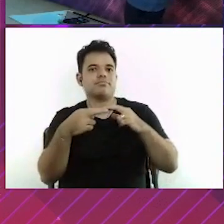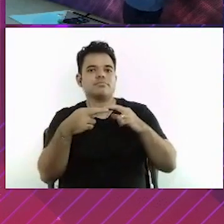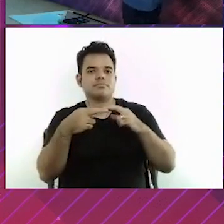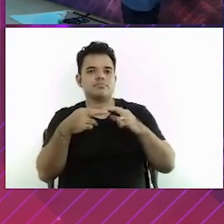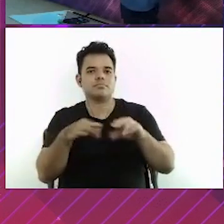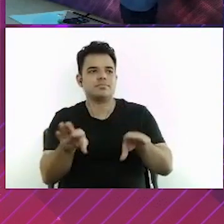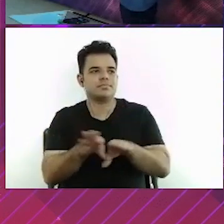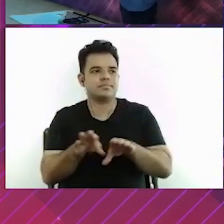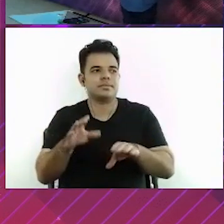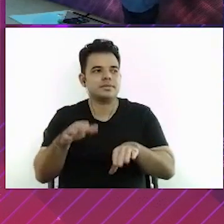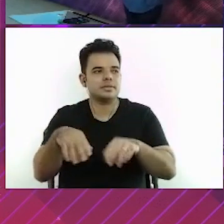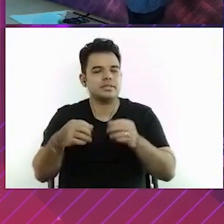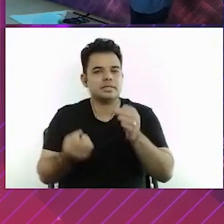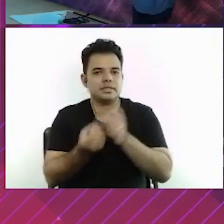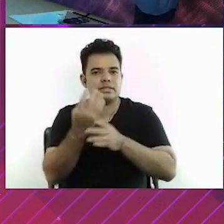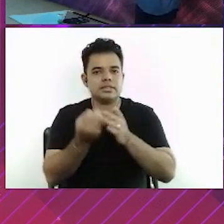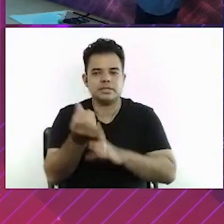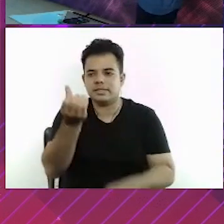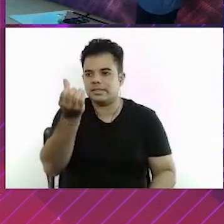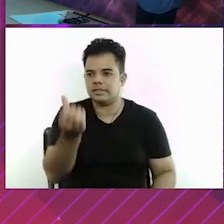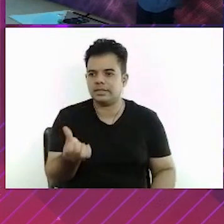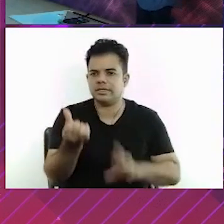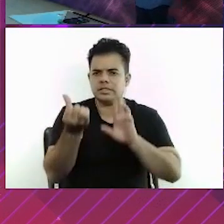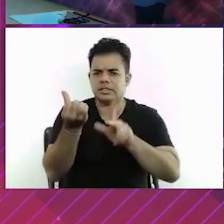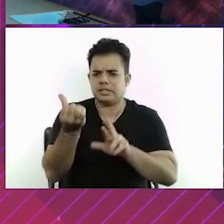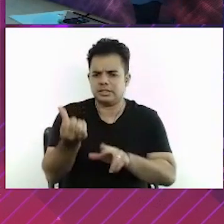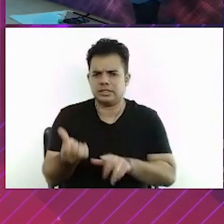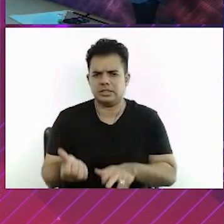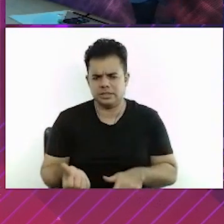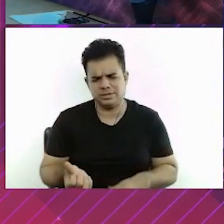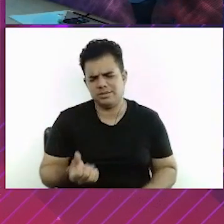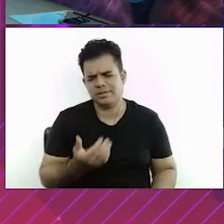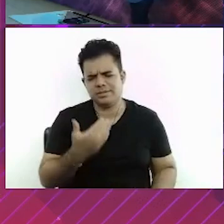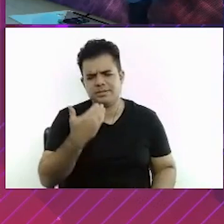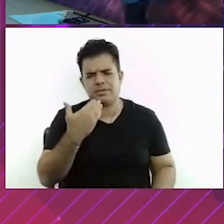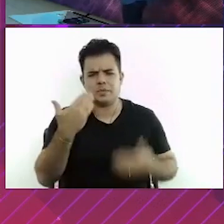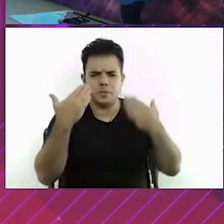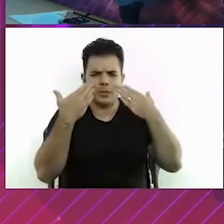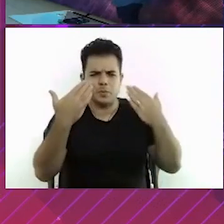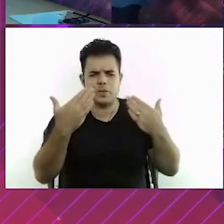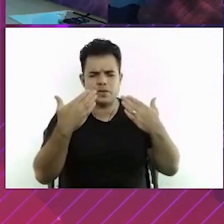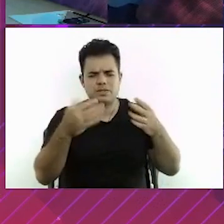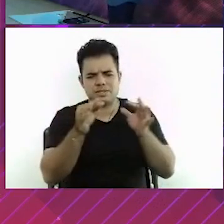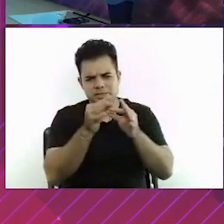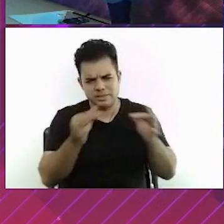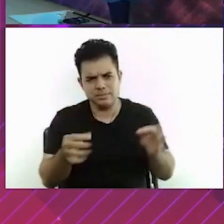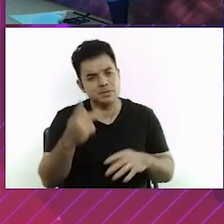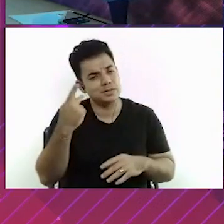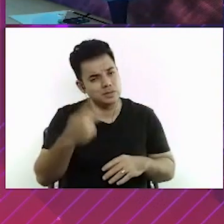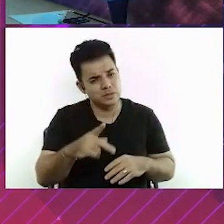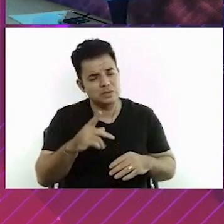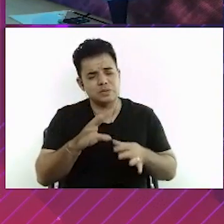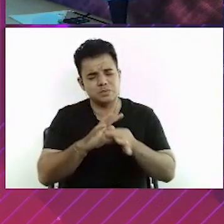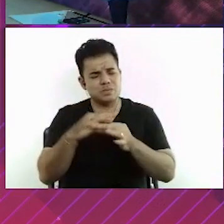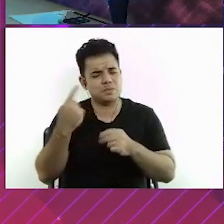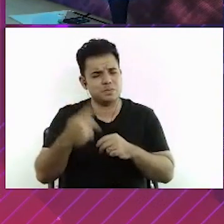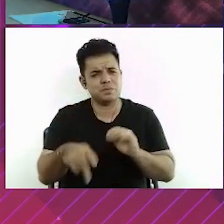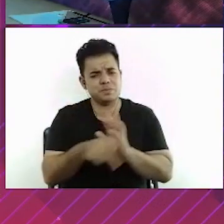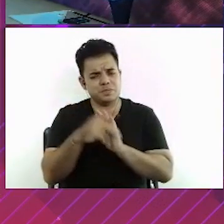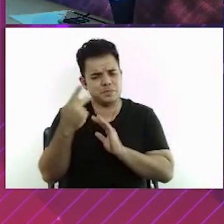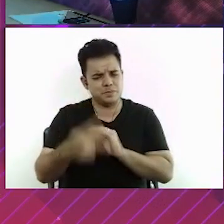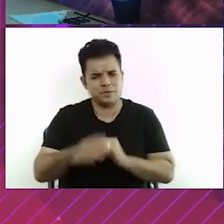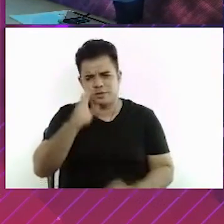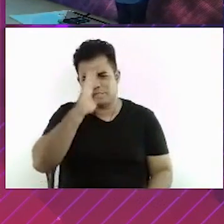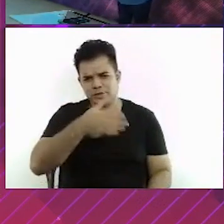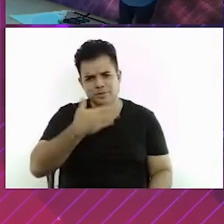callbacks diferentes para outras coisas. Então, para a demonstração é mais simples. De repente, para o seu contexto, pode ser mais interessante usar a opção nativa. Aqui a